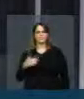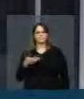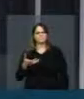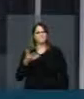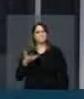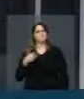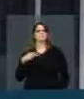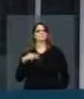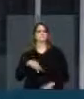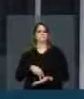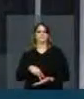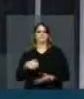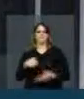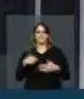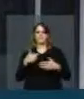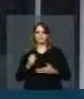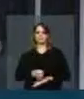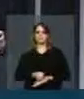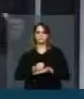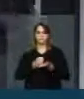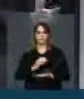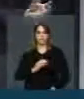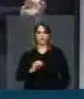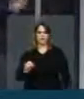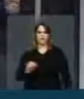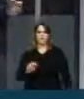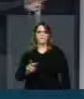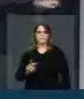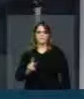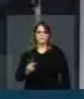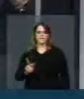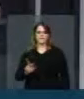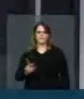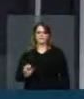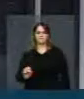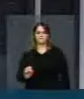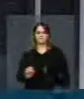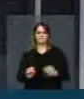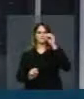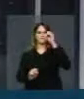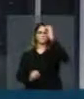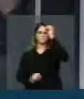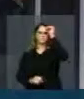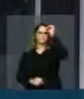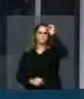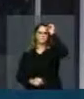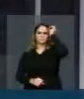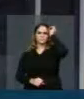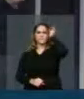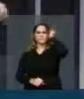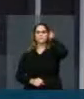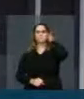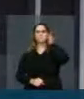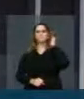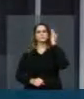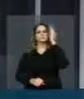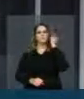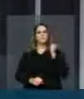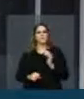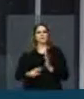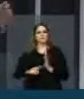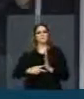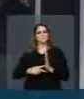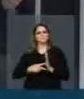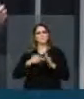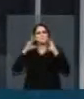eu que também sou cooperativista, acho que o sindicalismo também amadureceu a respeito disso, Elton, ainda mais sabendo que tu veio lá de Nova Petrópolis e